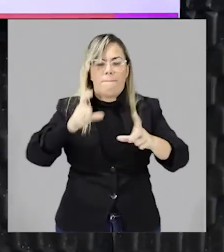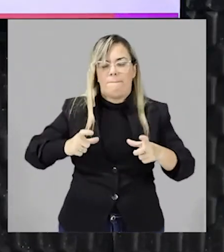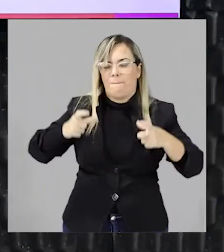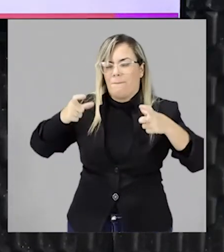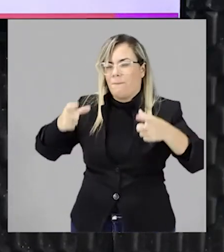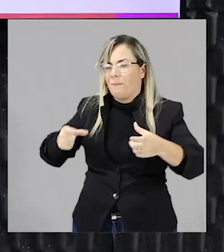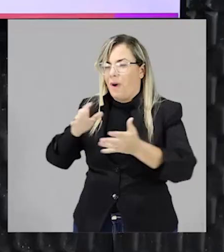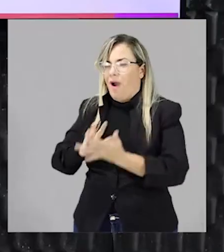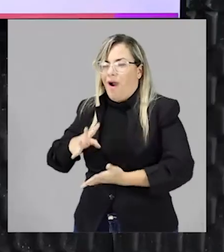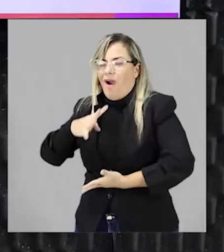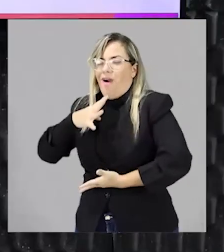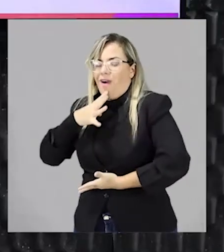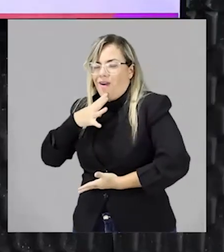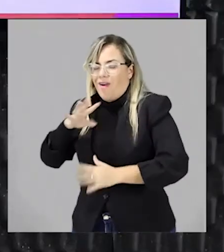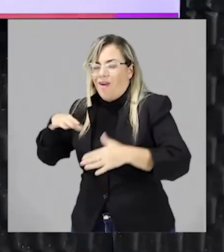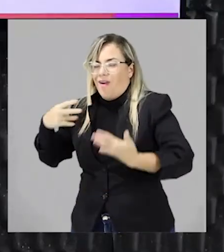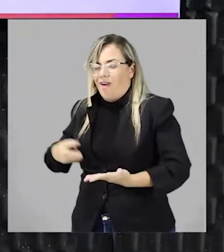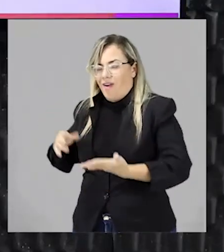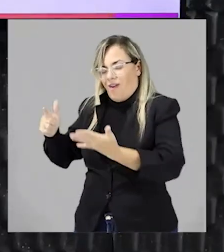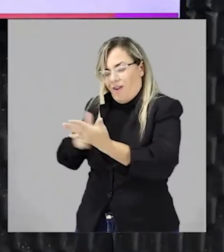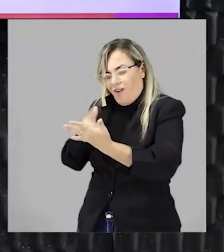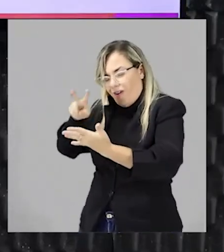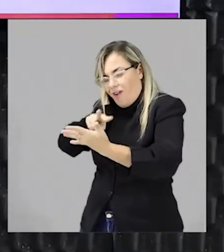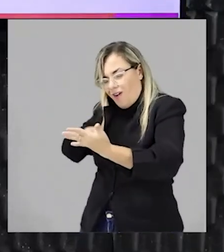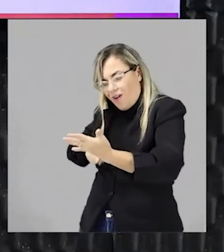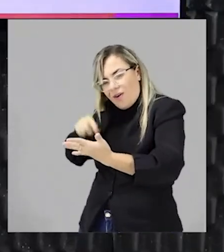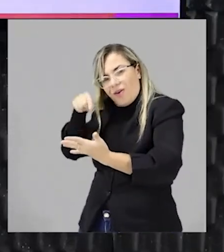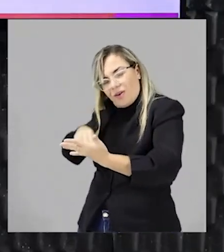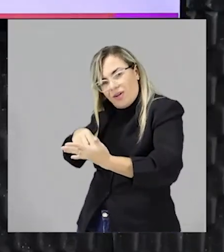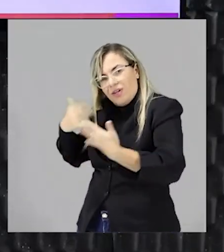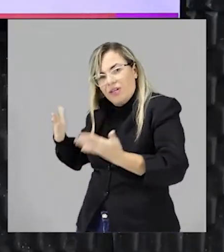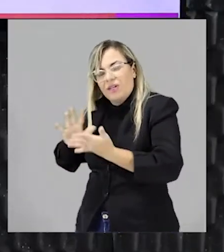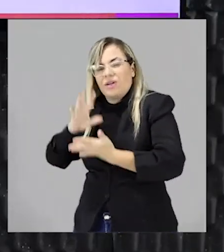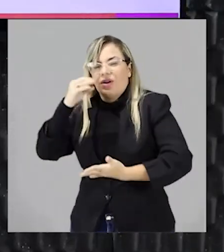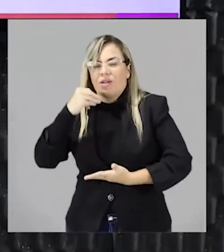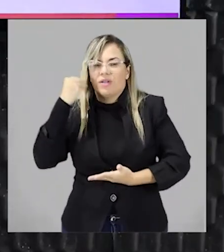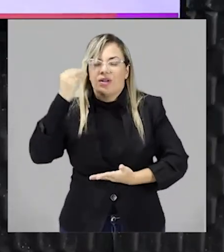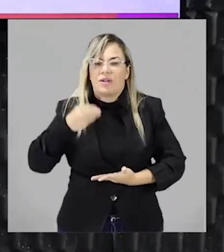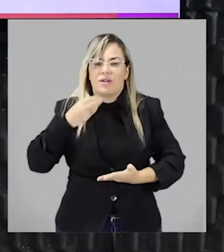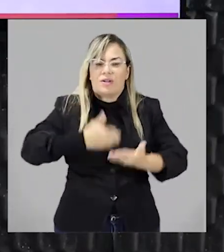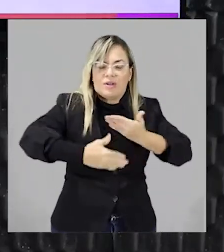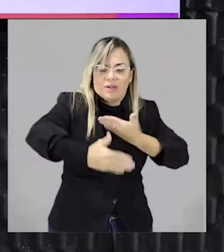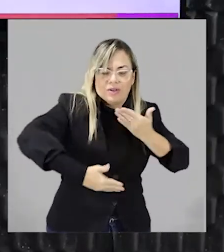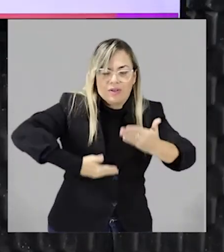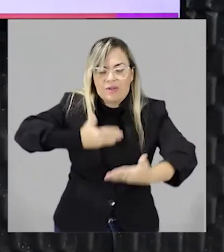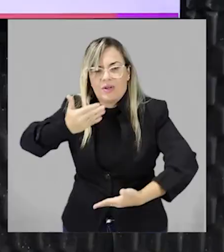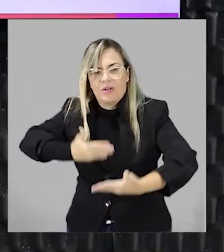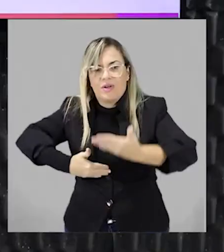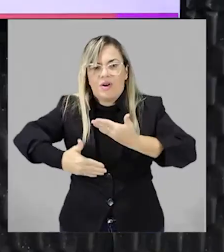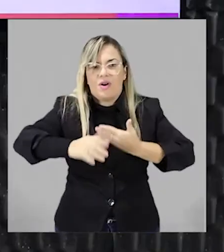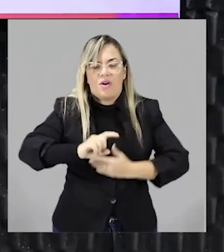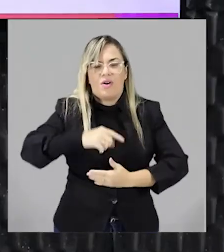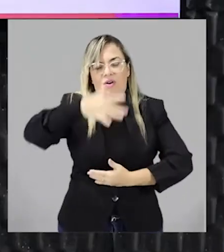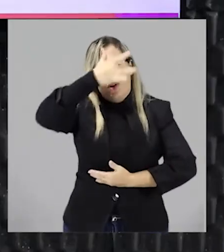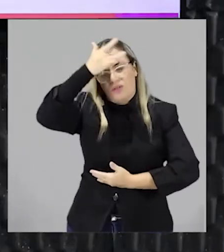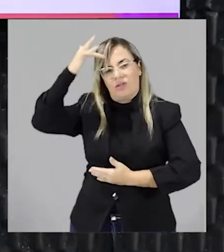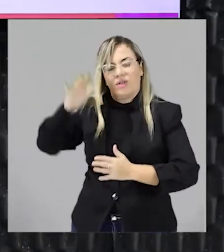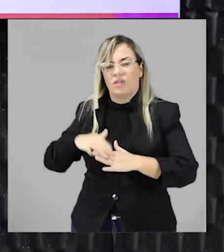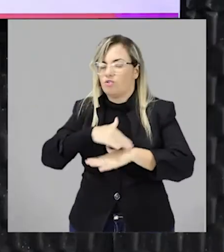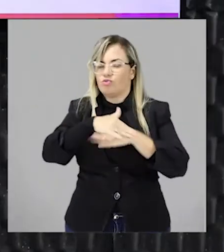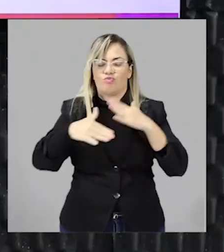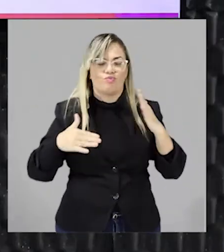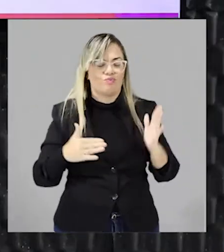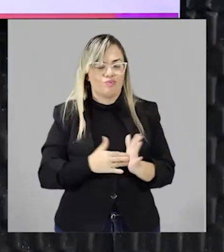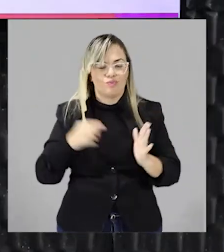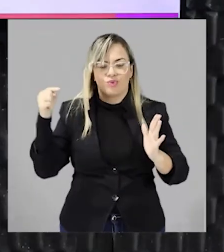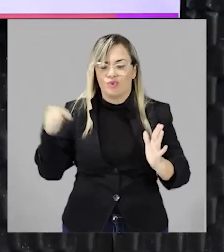vocês conheceram, os livros que vocês leram, as experiências trocadas com outras pessoas, tudo isso faz parte